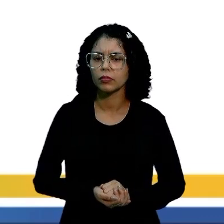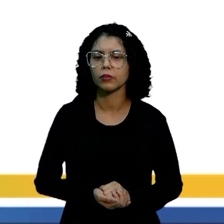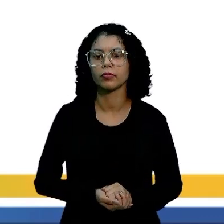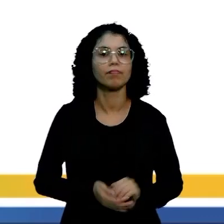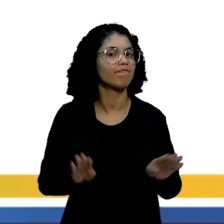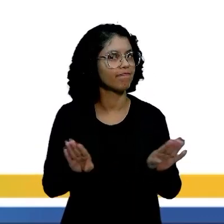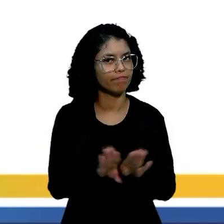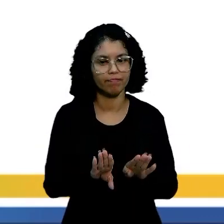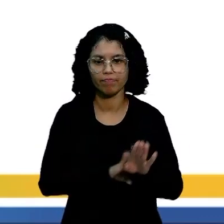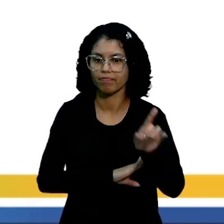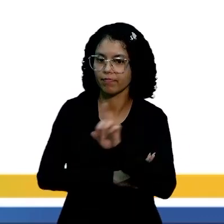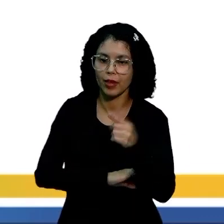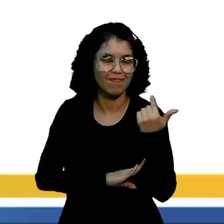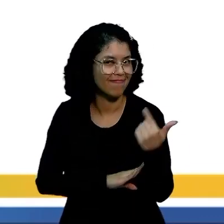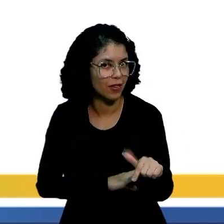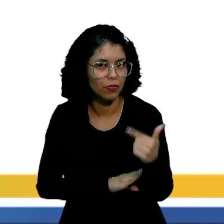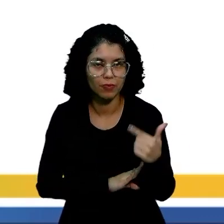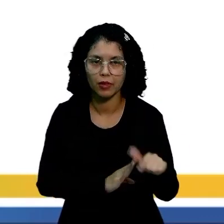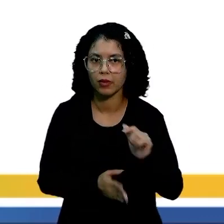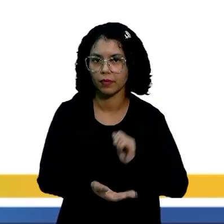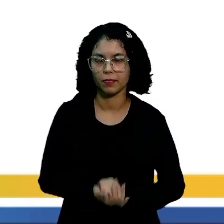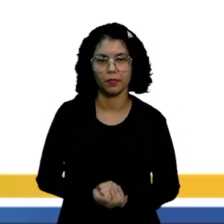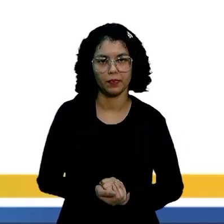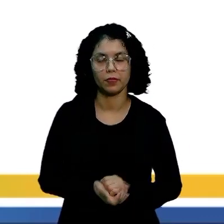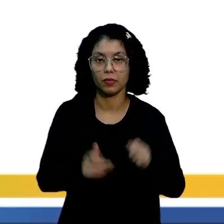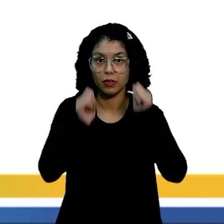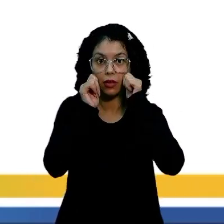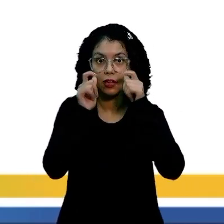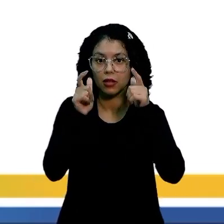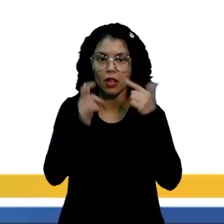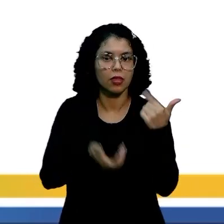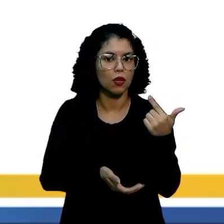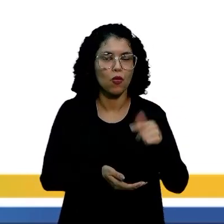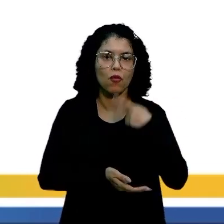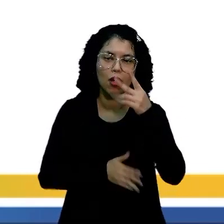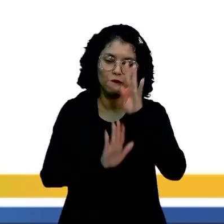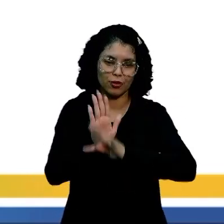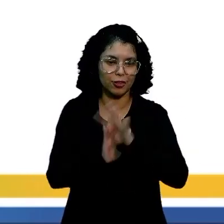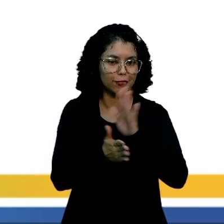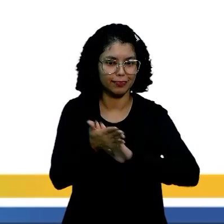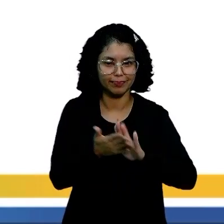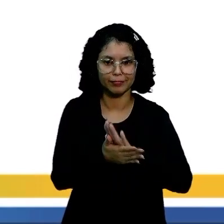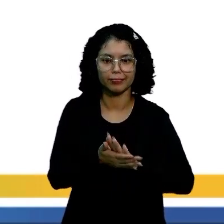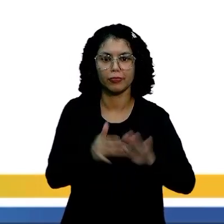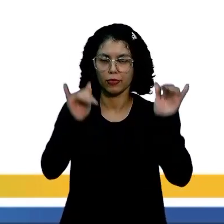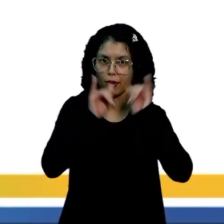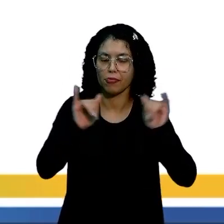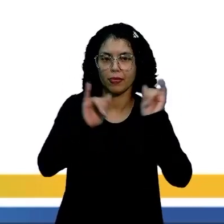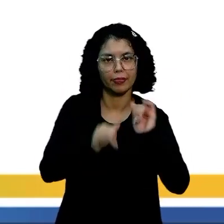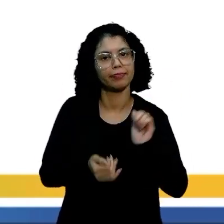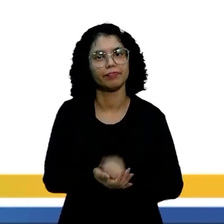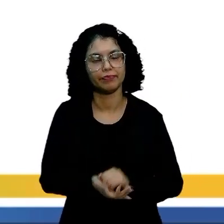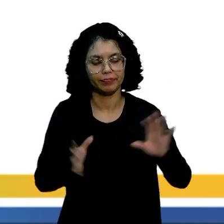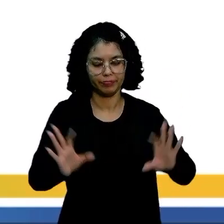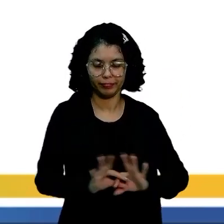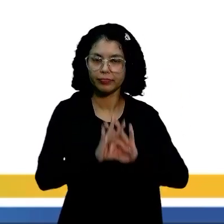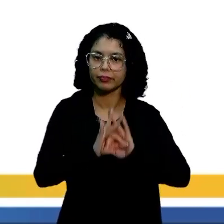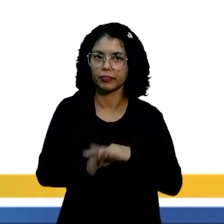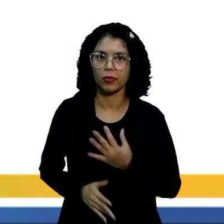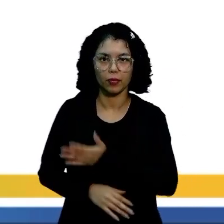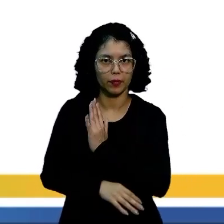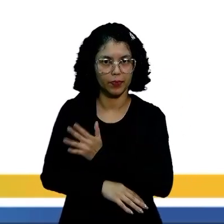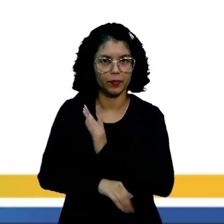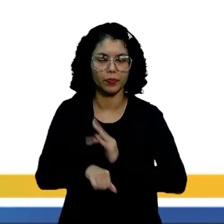Também não. Não existe essa questão de alerta sobre doenças, né, relacionadas ao